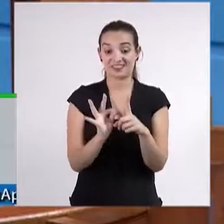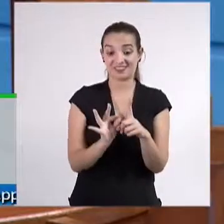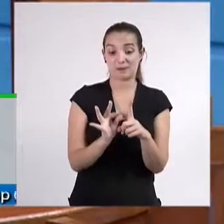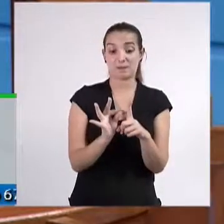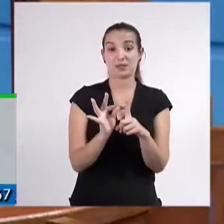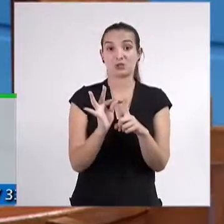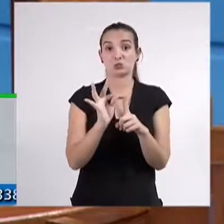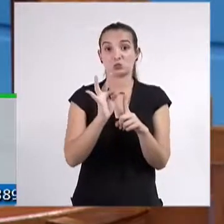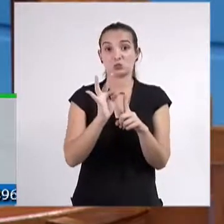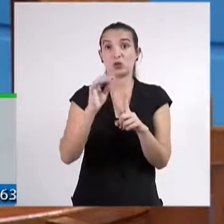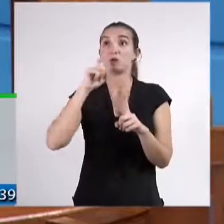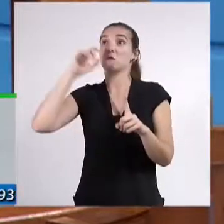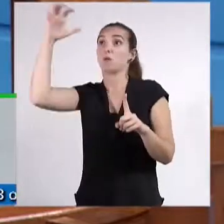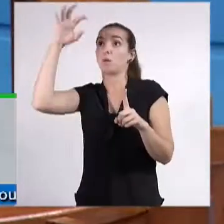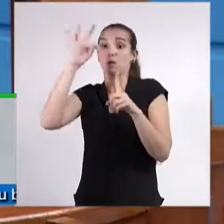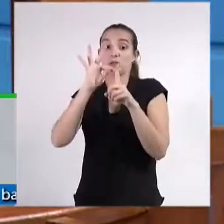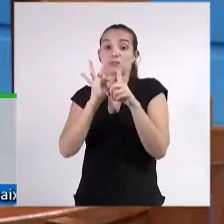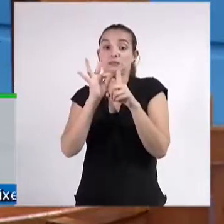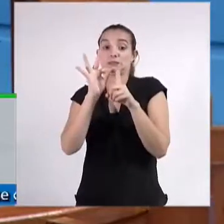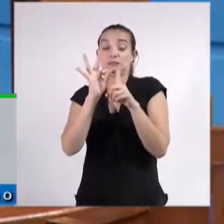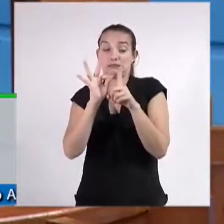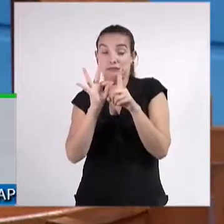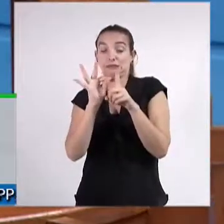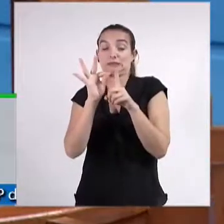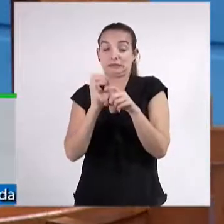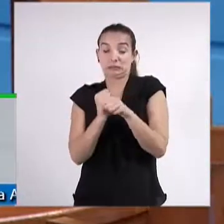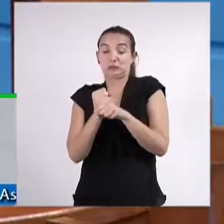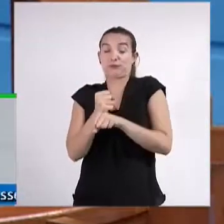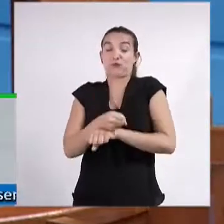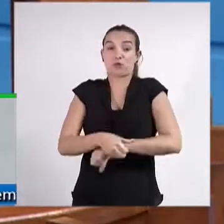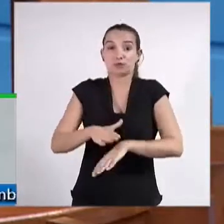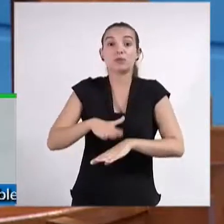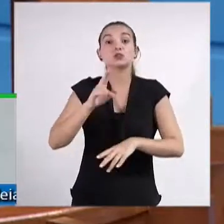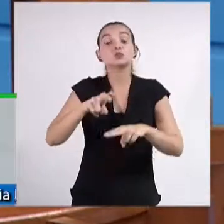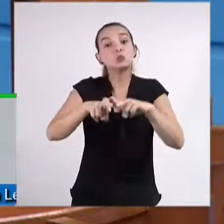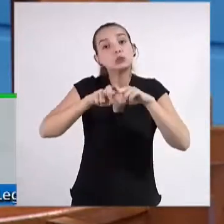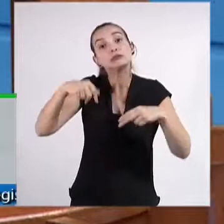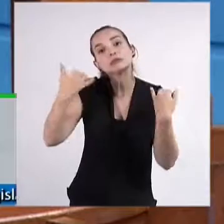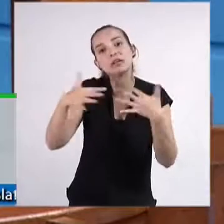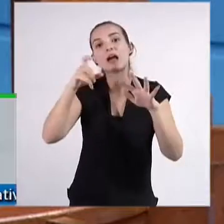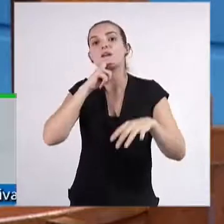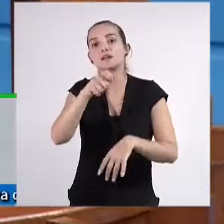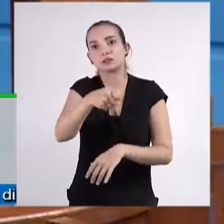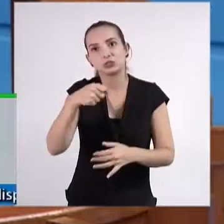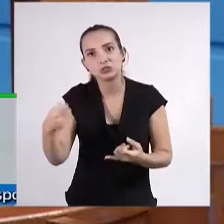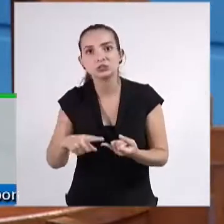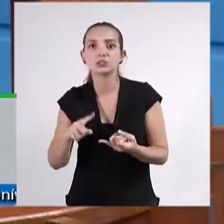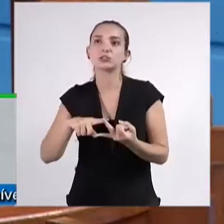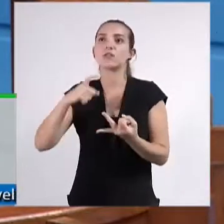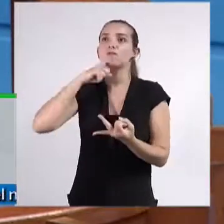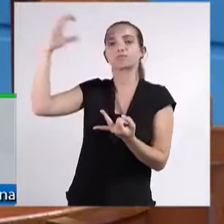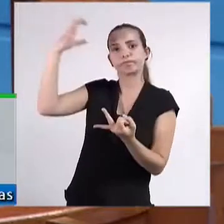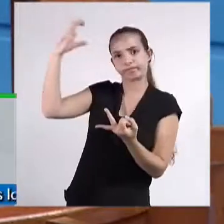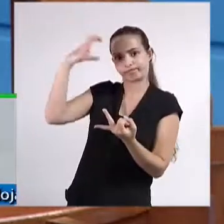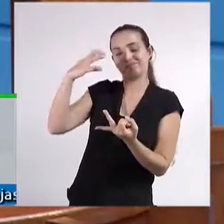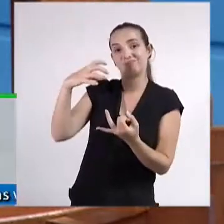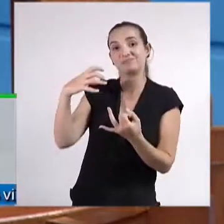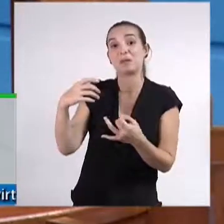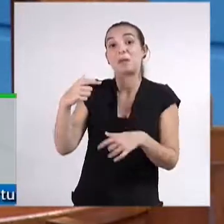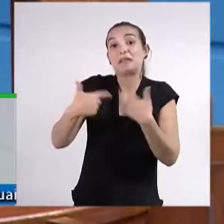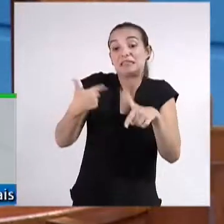temperatura adequada. E cada vez que sobe a temperatura, o gerador trabalha